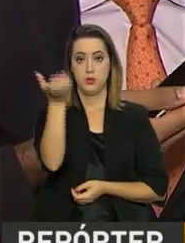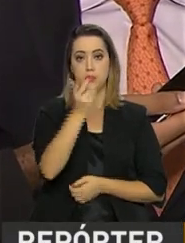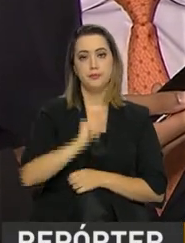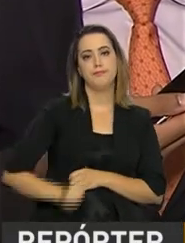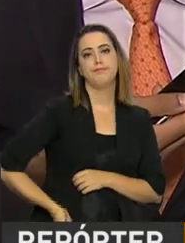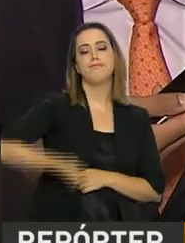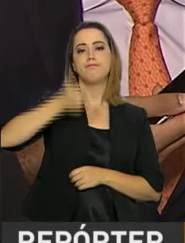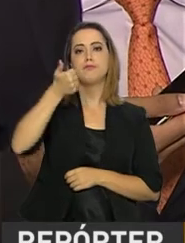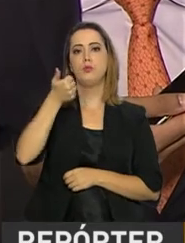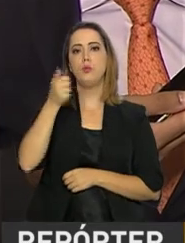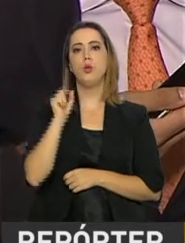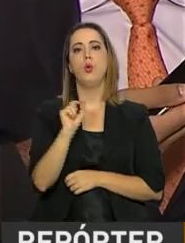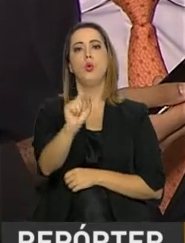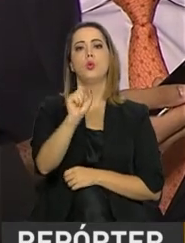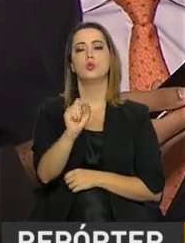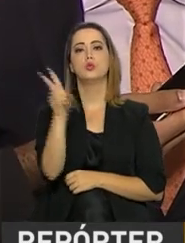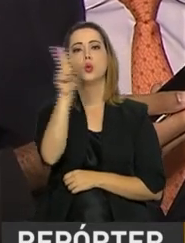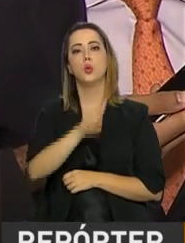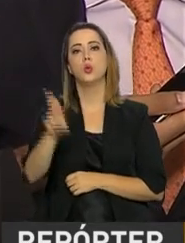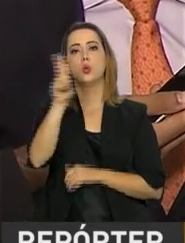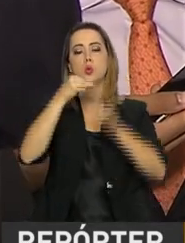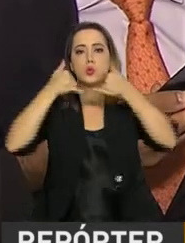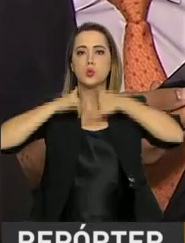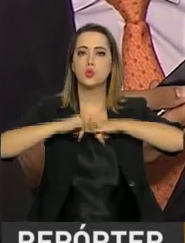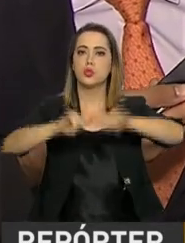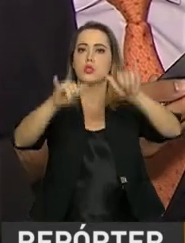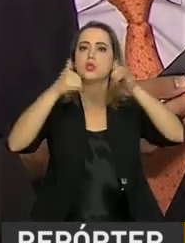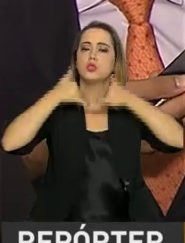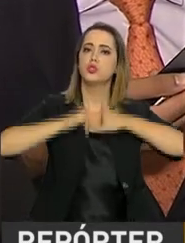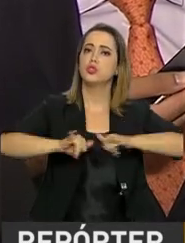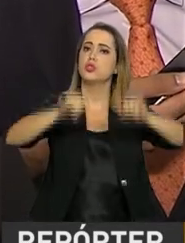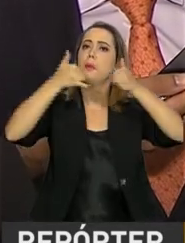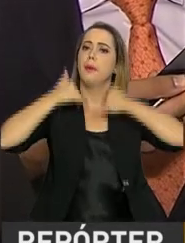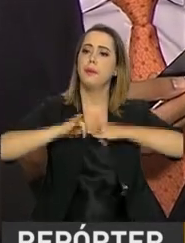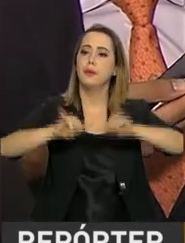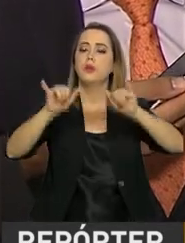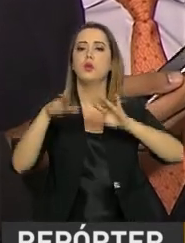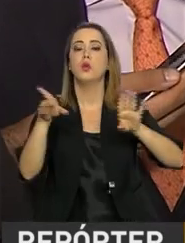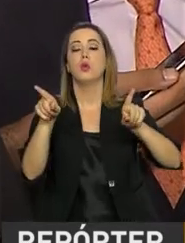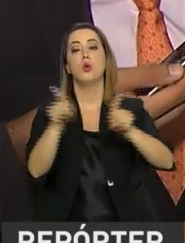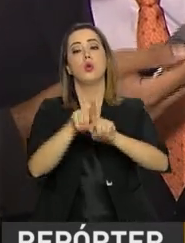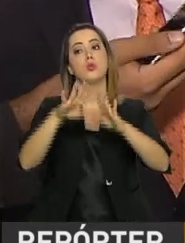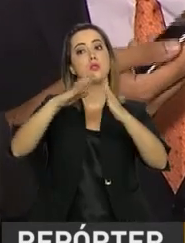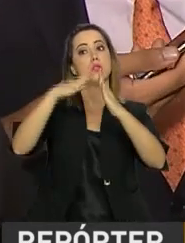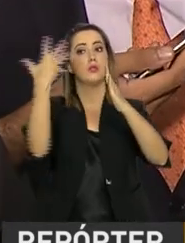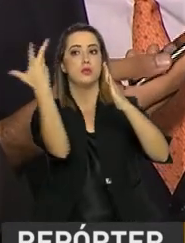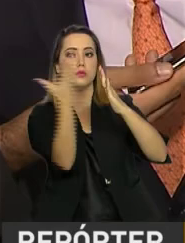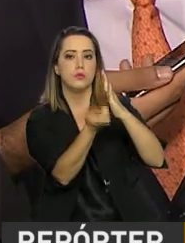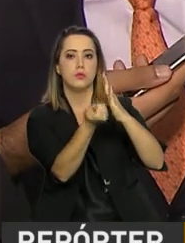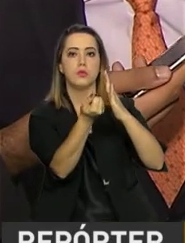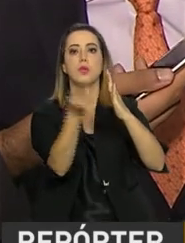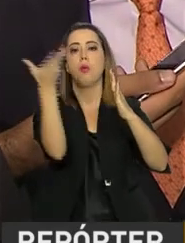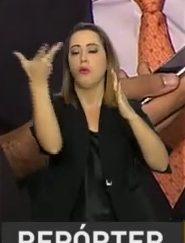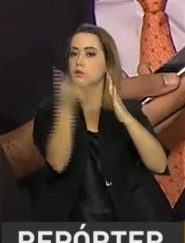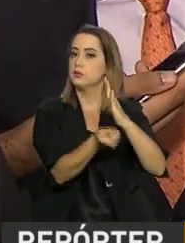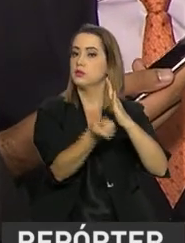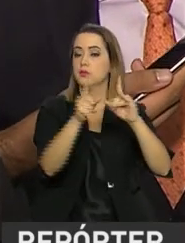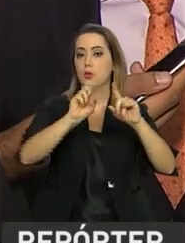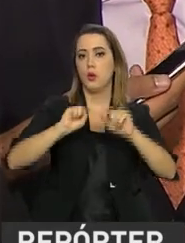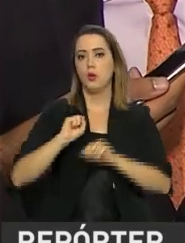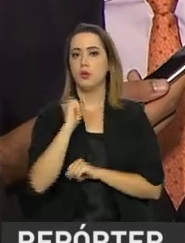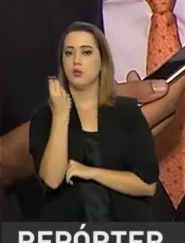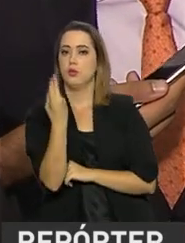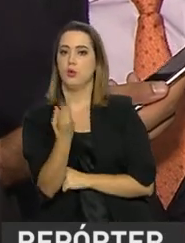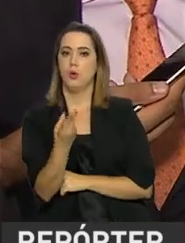mas o seu consumo de energia seja através de placas solares fotovoltaicas ou